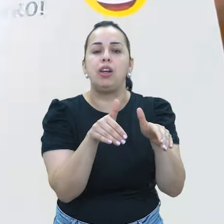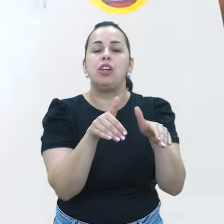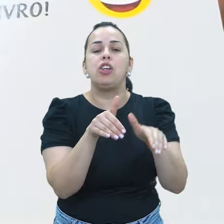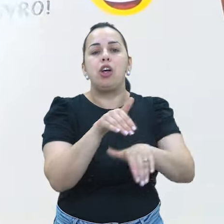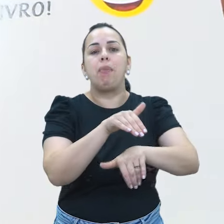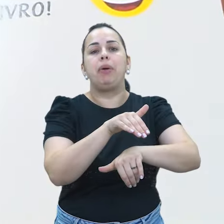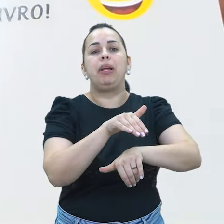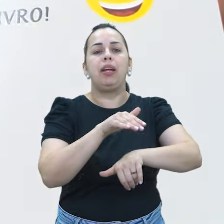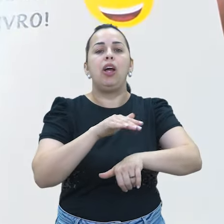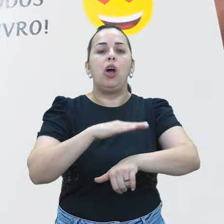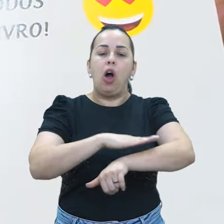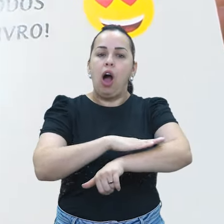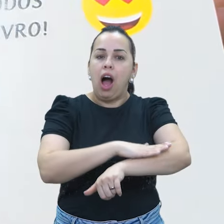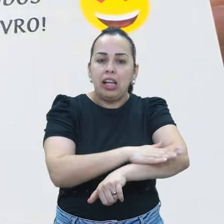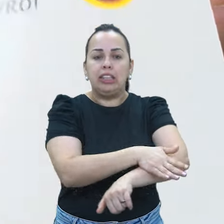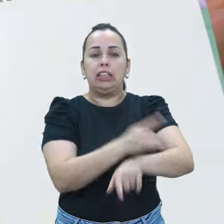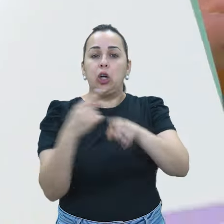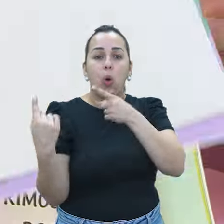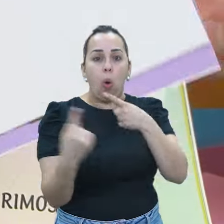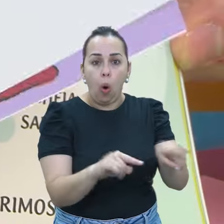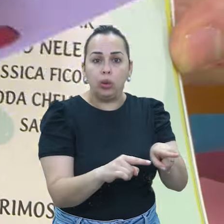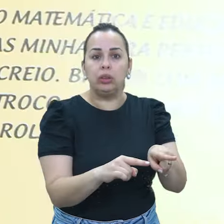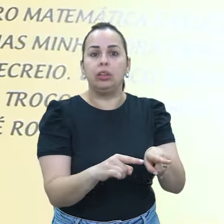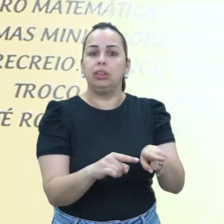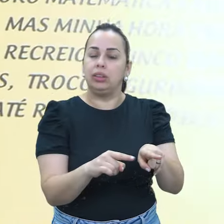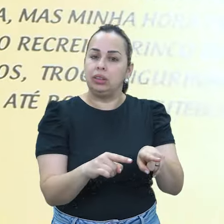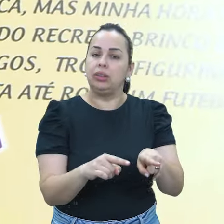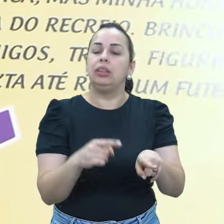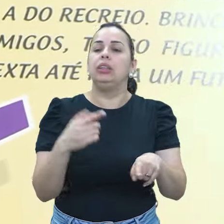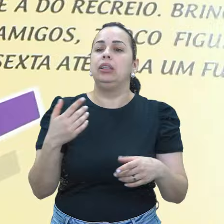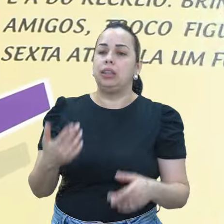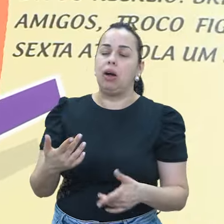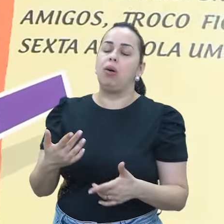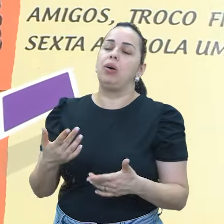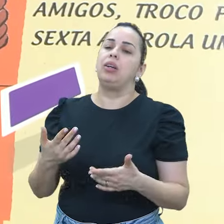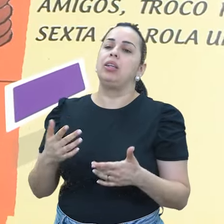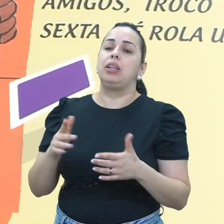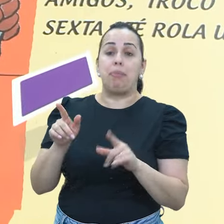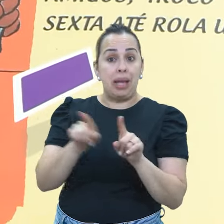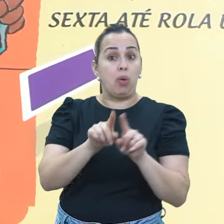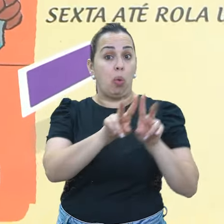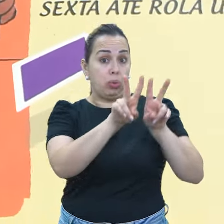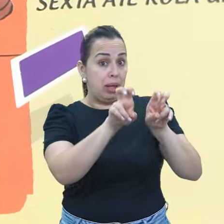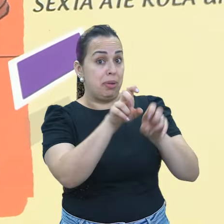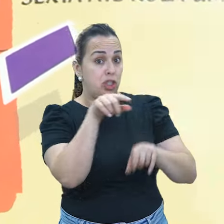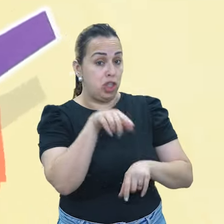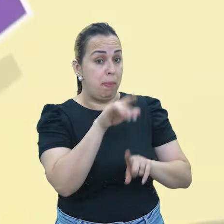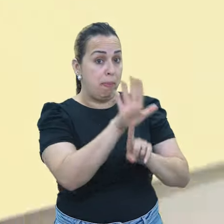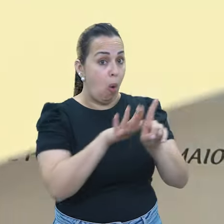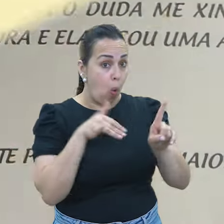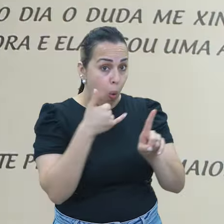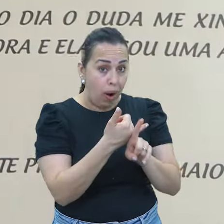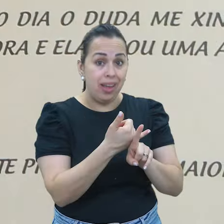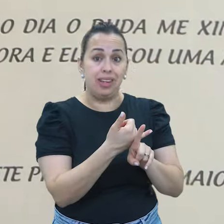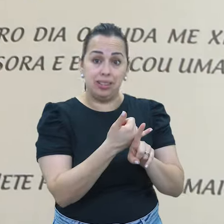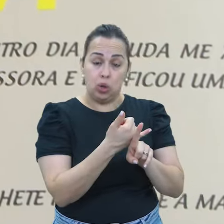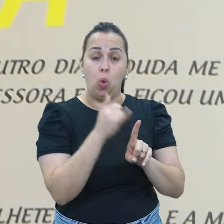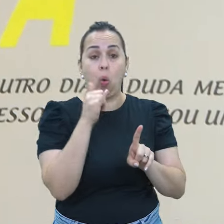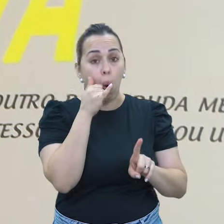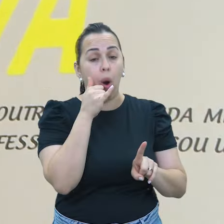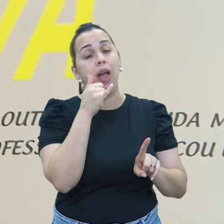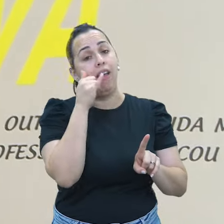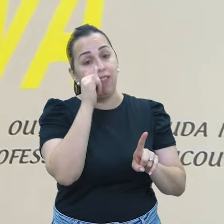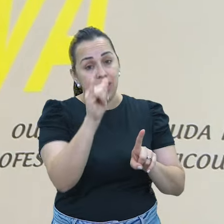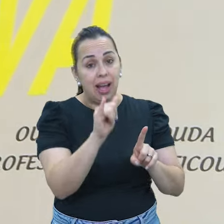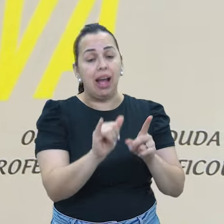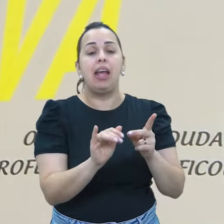da Cara do Brasil. Exato. Que é mais focado aí na questão racista, né? Isso. O combate ao racismo. O combate ao racismo. Então, a gente já